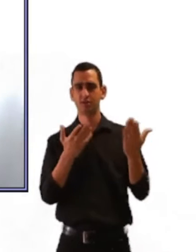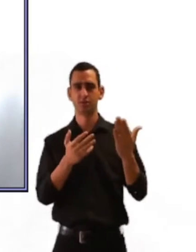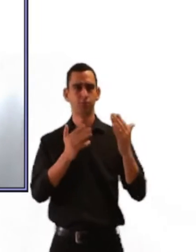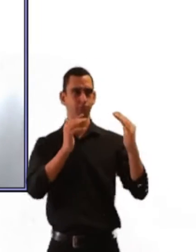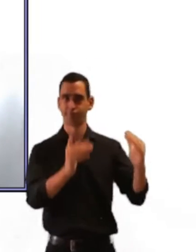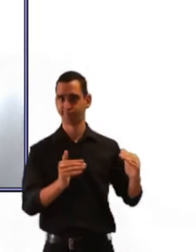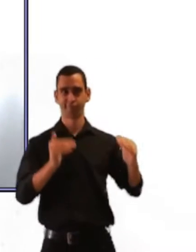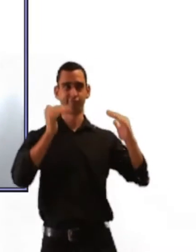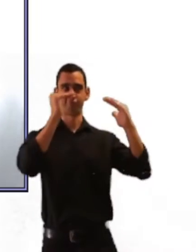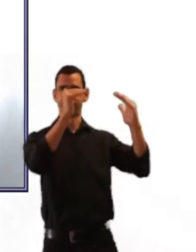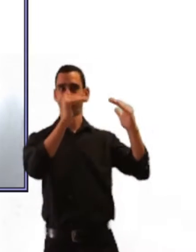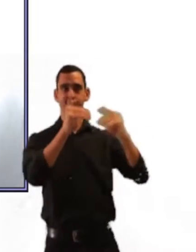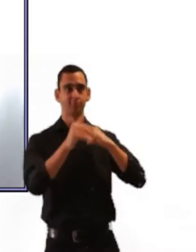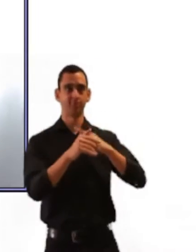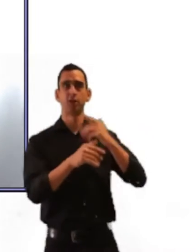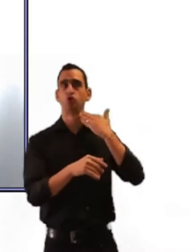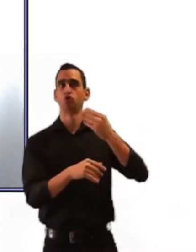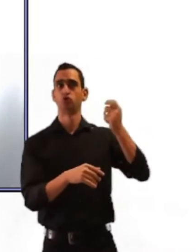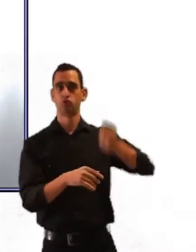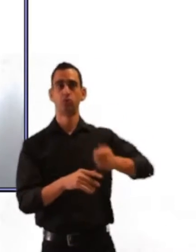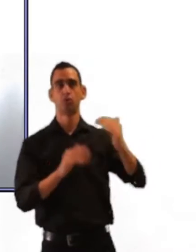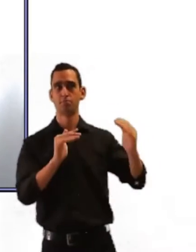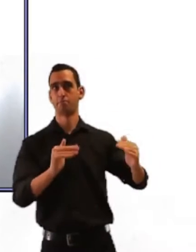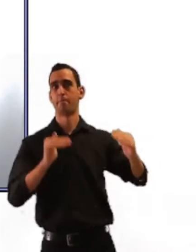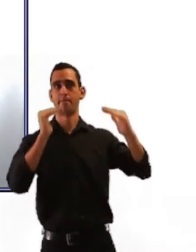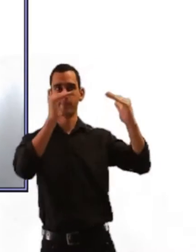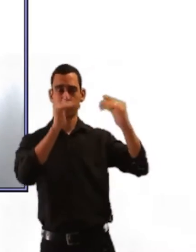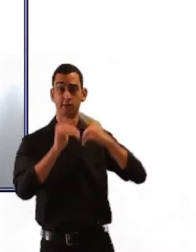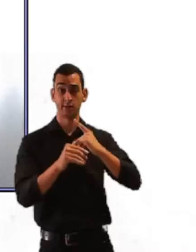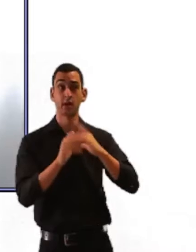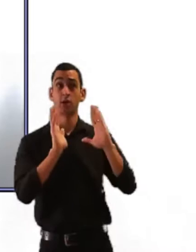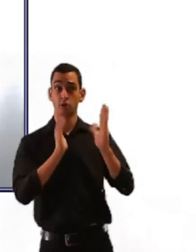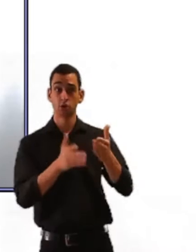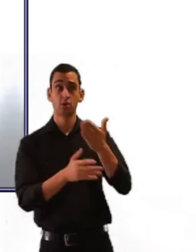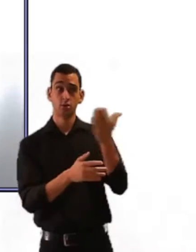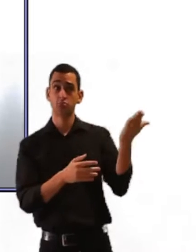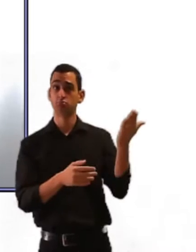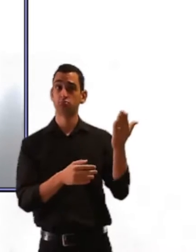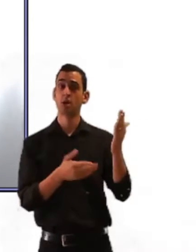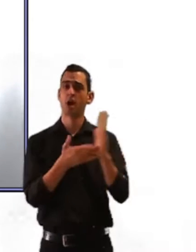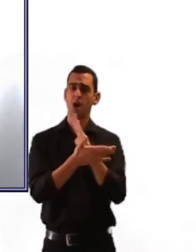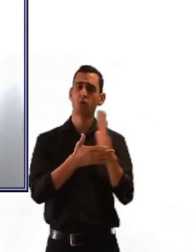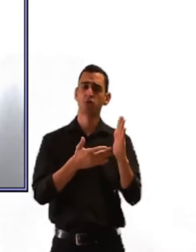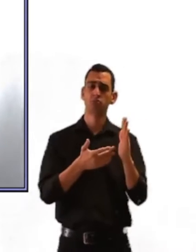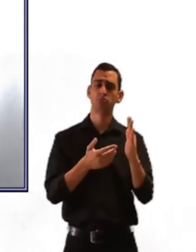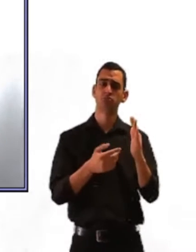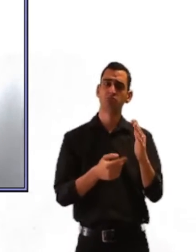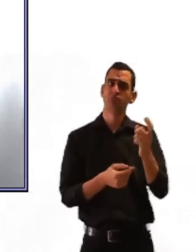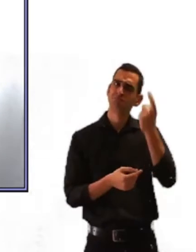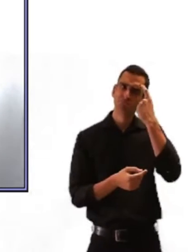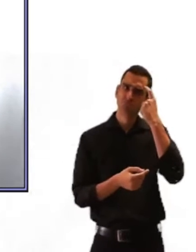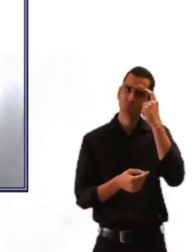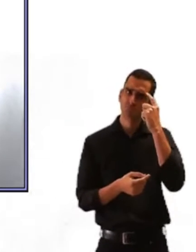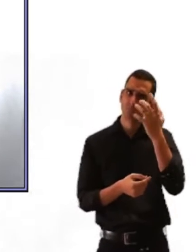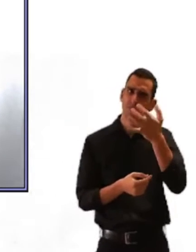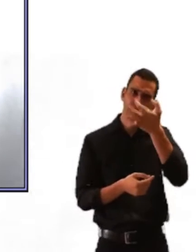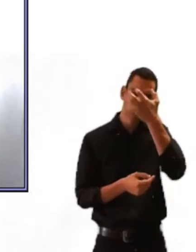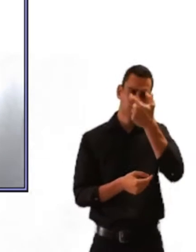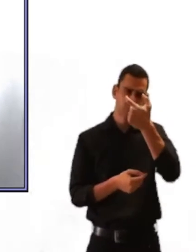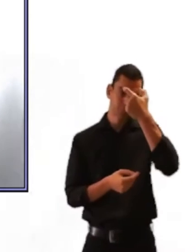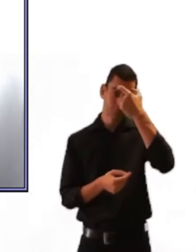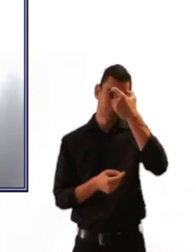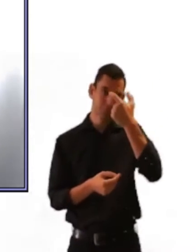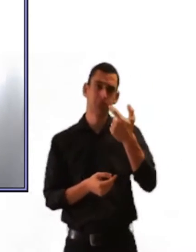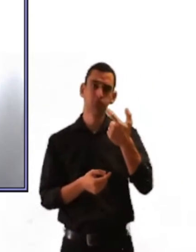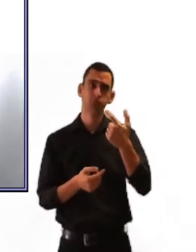Frank, Hudson, e eles vão trazer, alguns mais radicais, outros mais moderados, vão